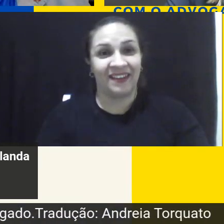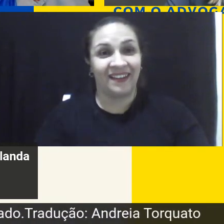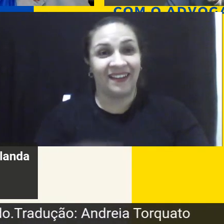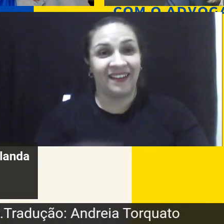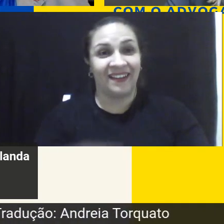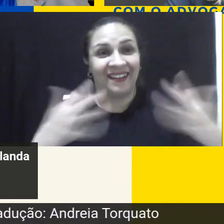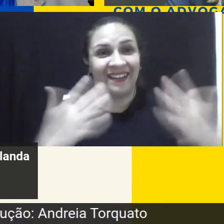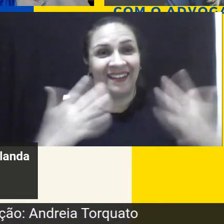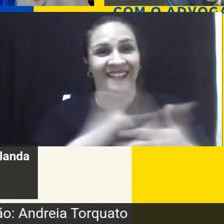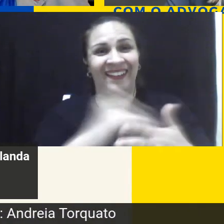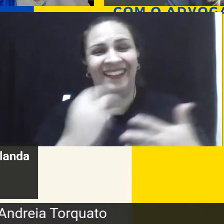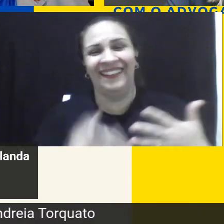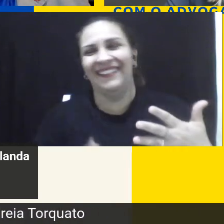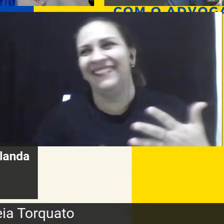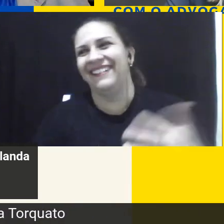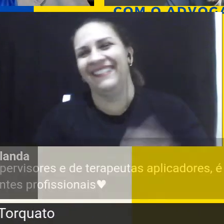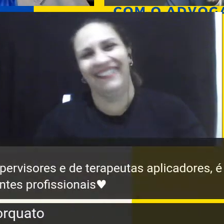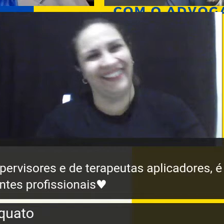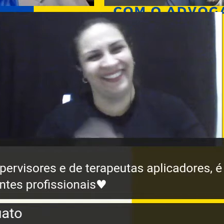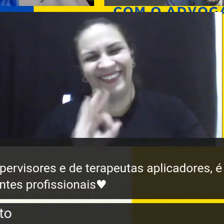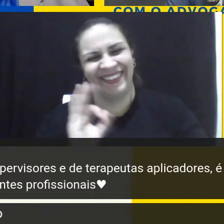tradução.